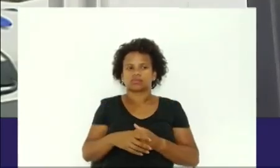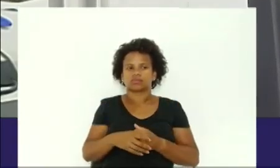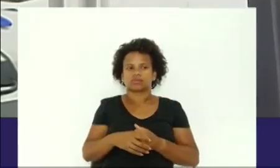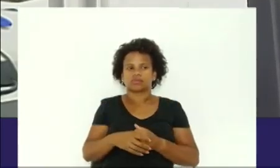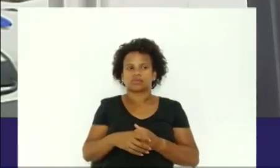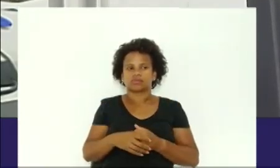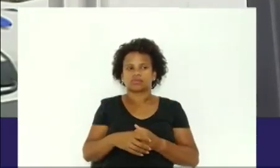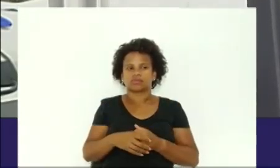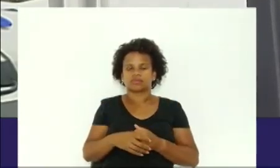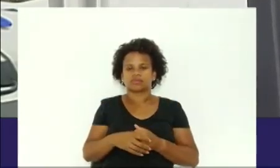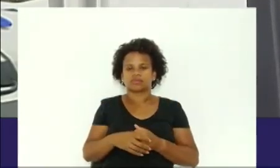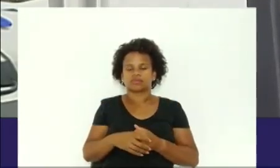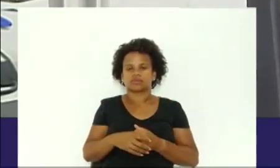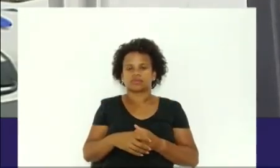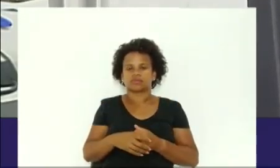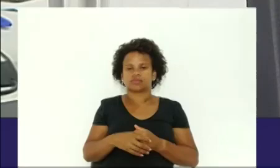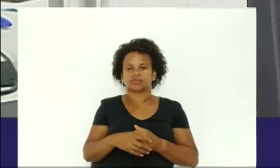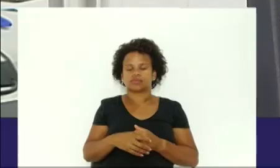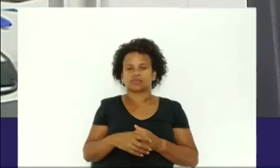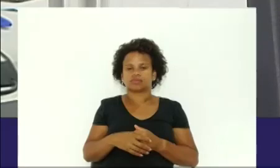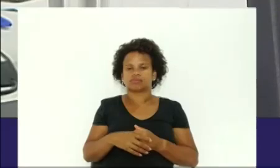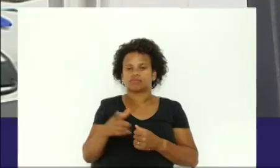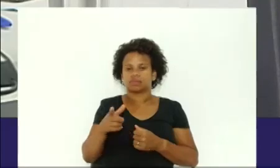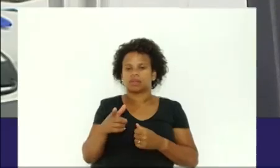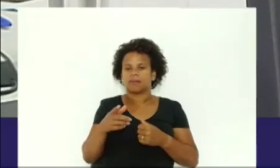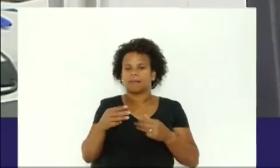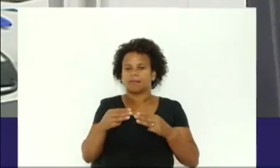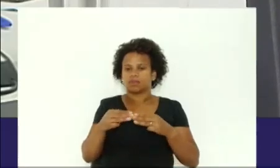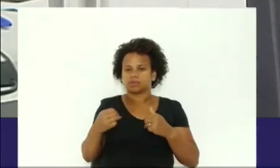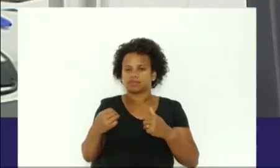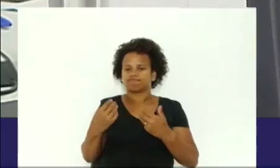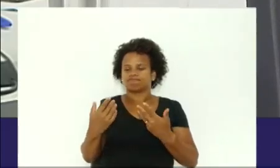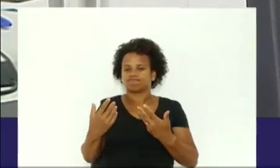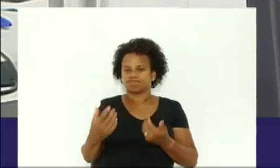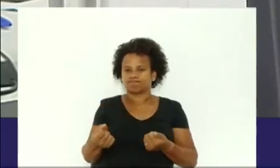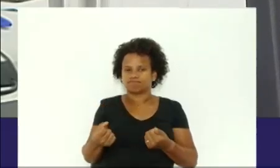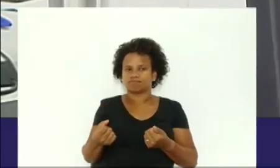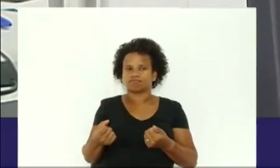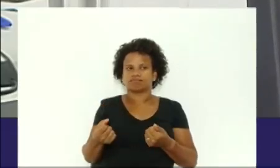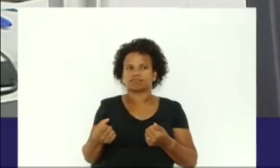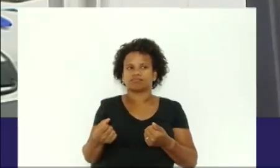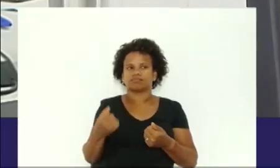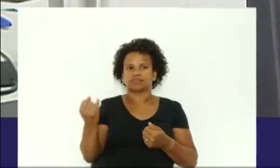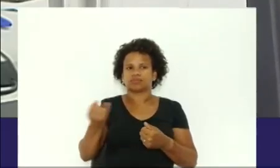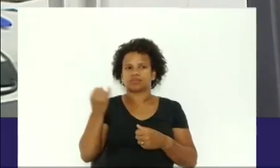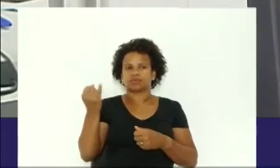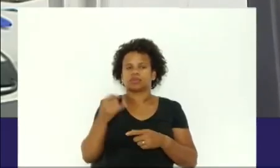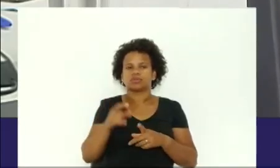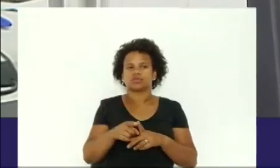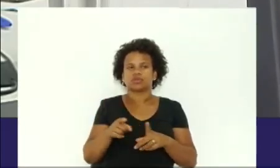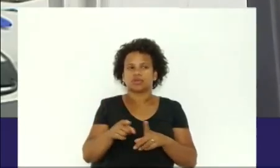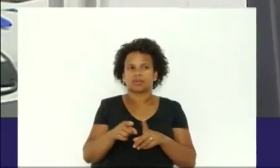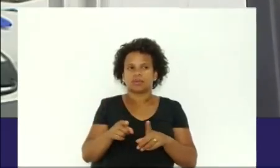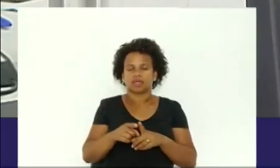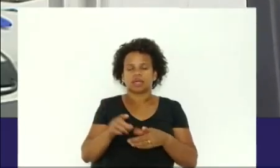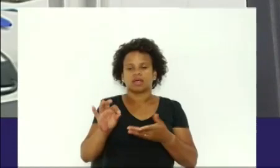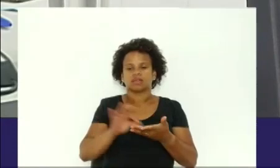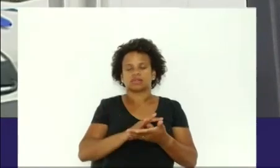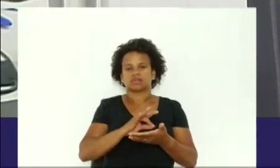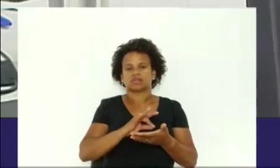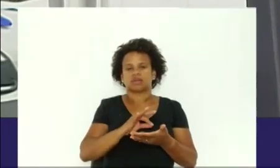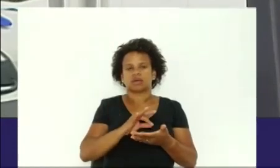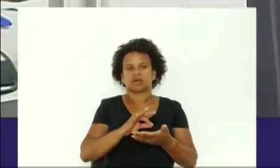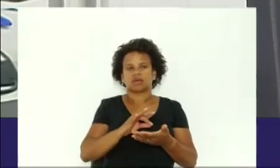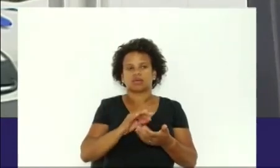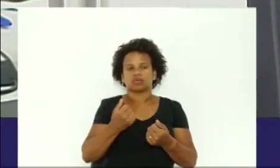adesão formal à moção, muito sensível, realmente importante. E aproveitar também, senhor presidente, gostaria de assinar oficialmente também a número 19.